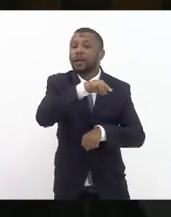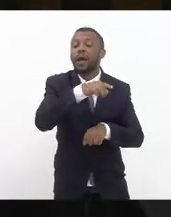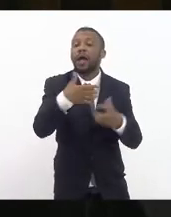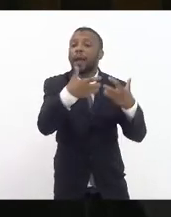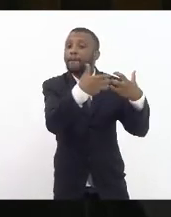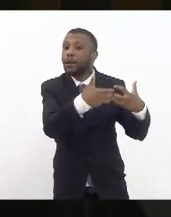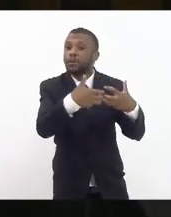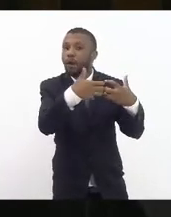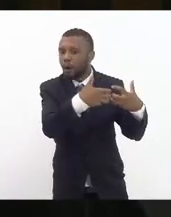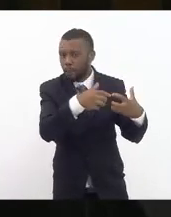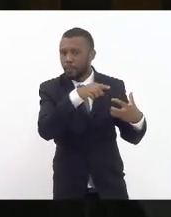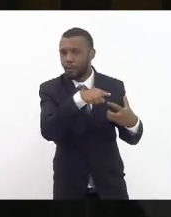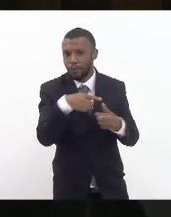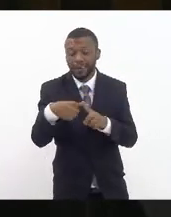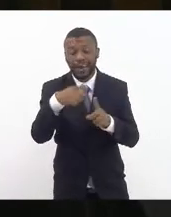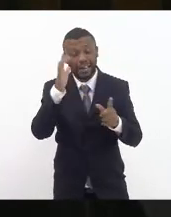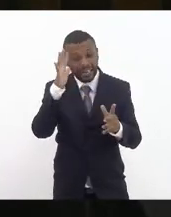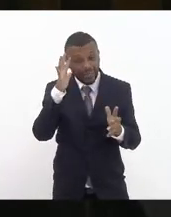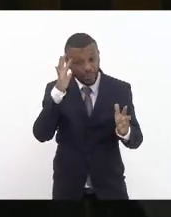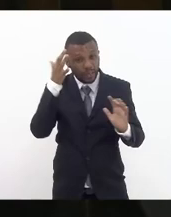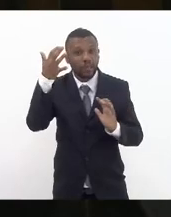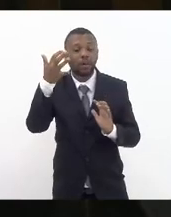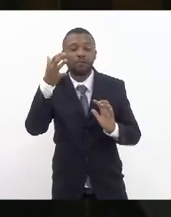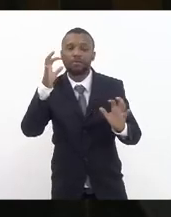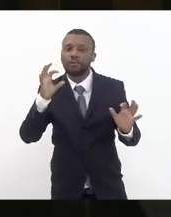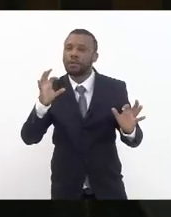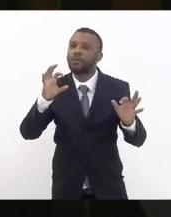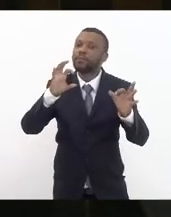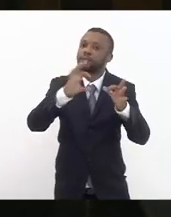enchente ficou associada à tragédia de